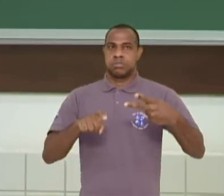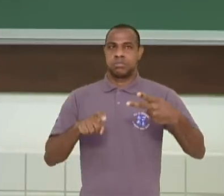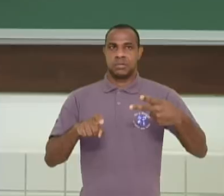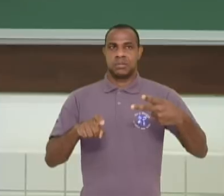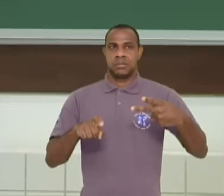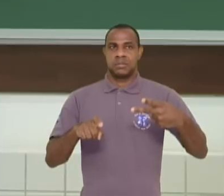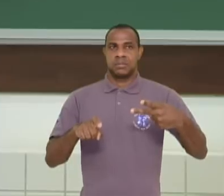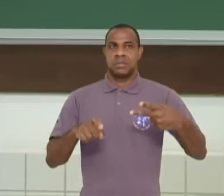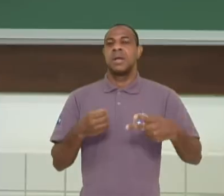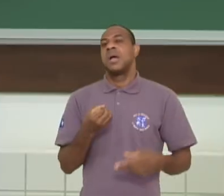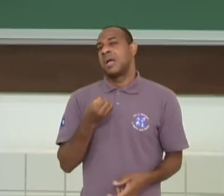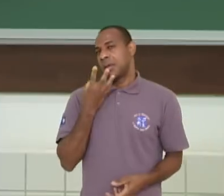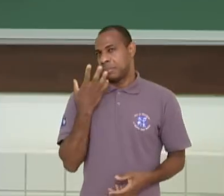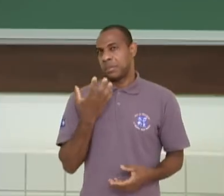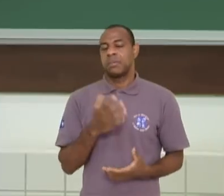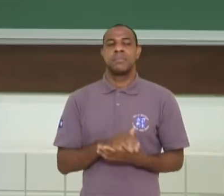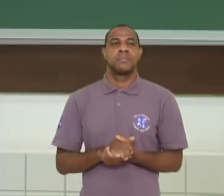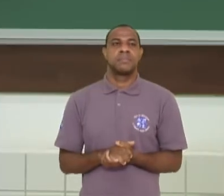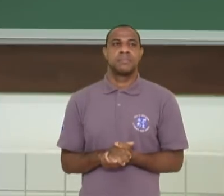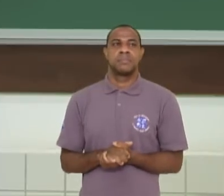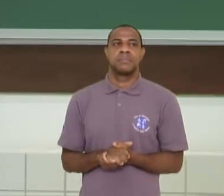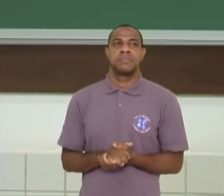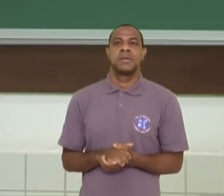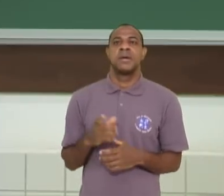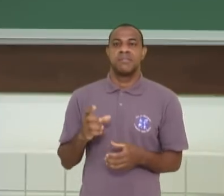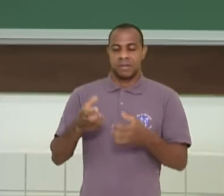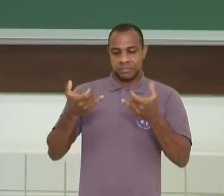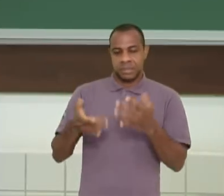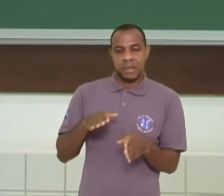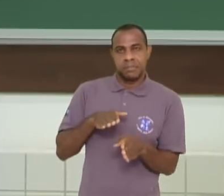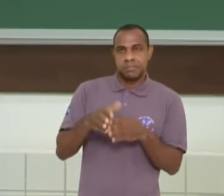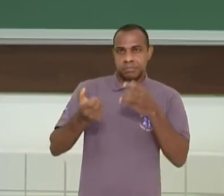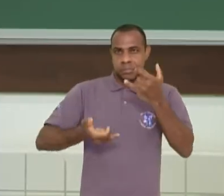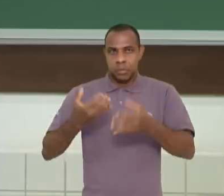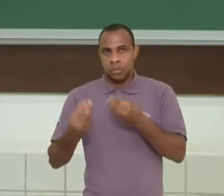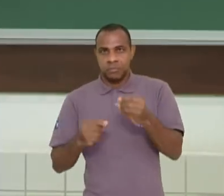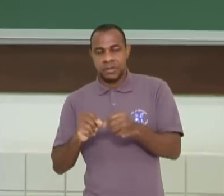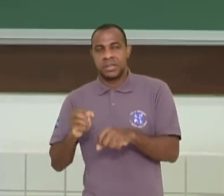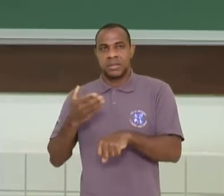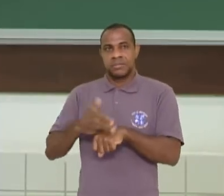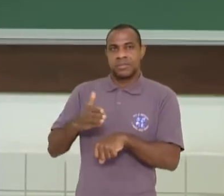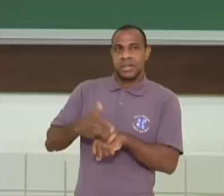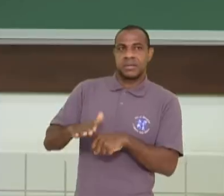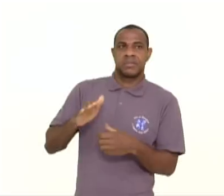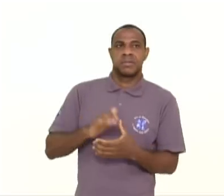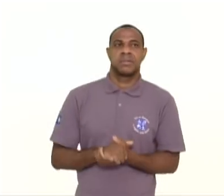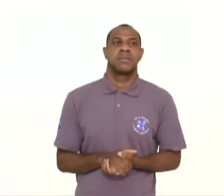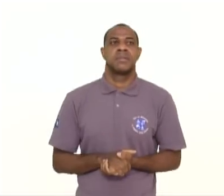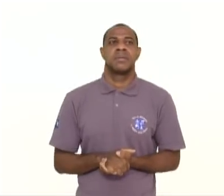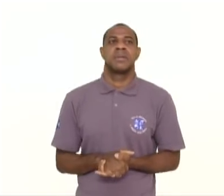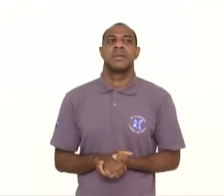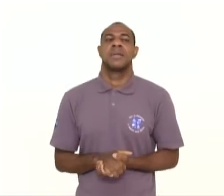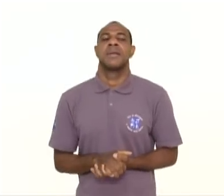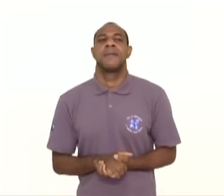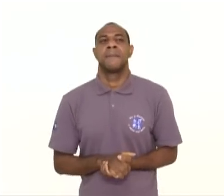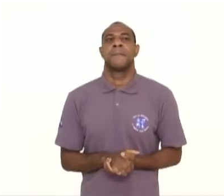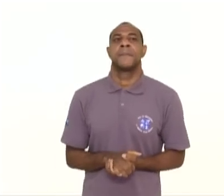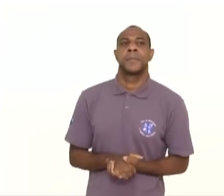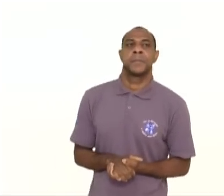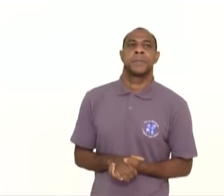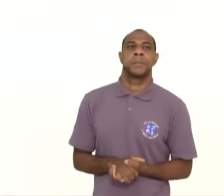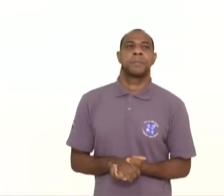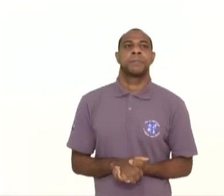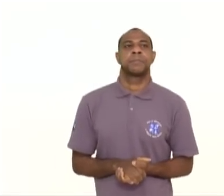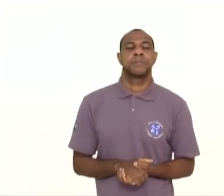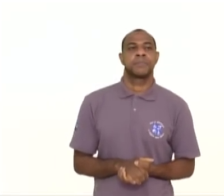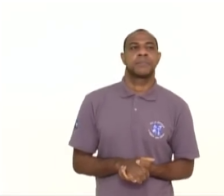é autoinstrutivo, né? Então ele já vai instruindo você a realizar essa atividade. Então temos o vídeo aqui para realizar em casa, quer criar e desafiar